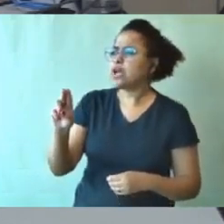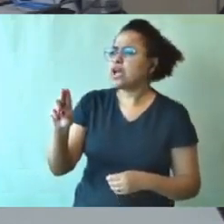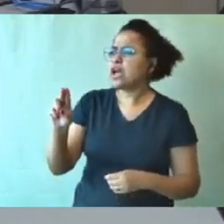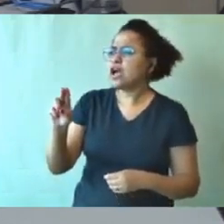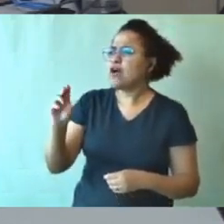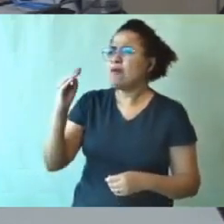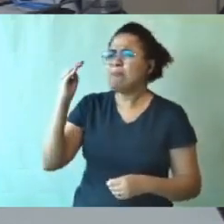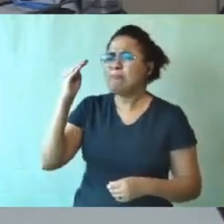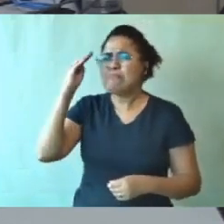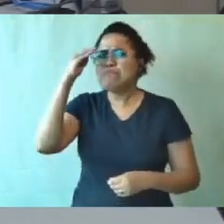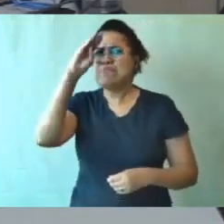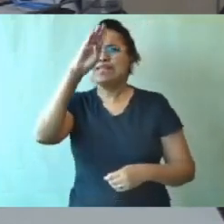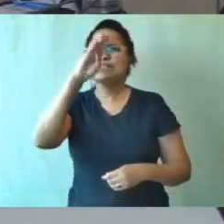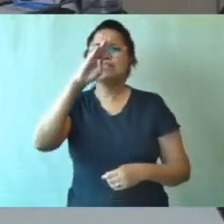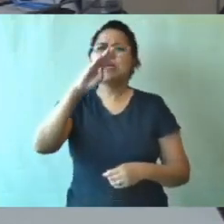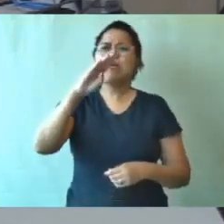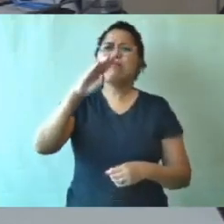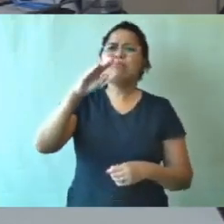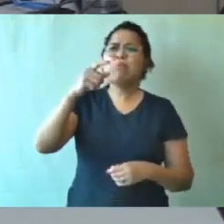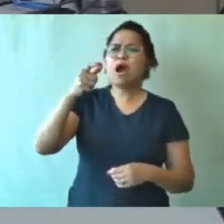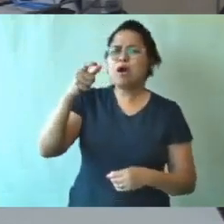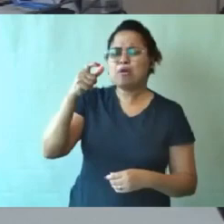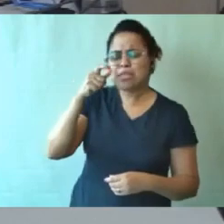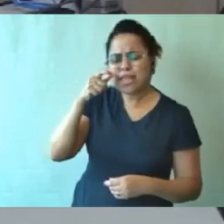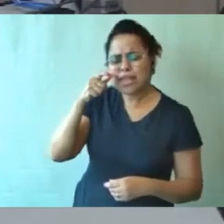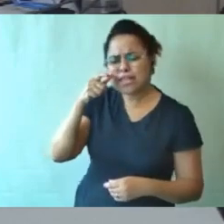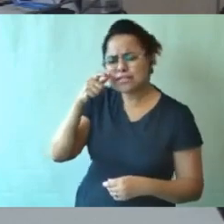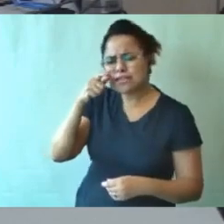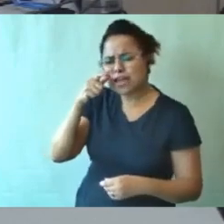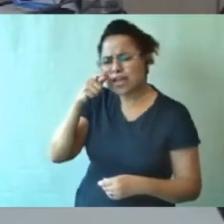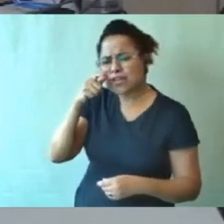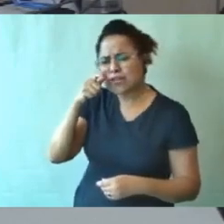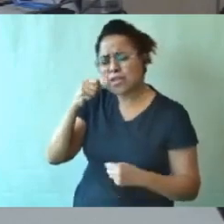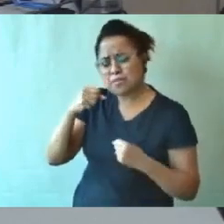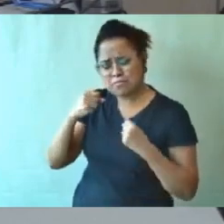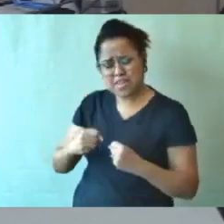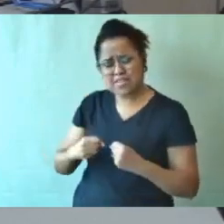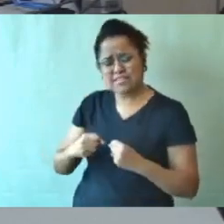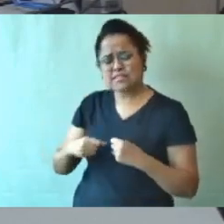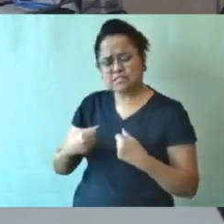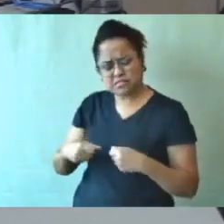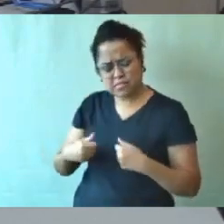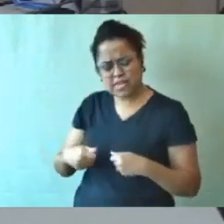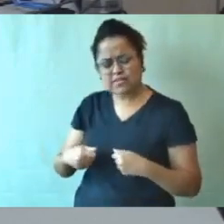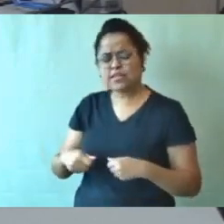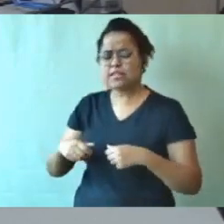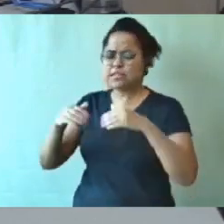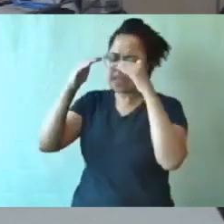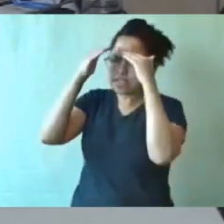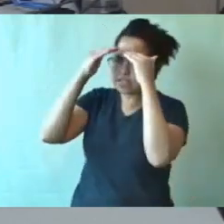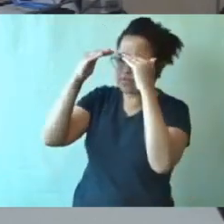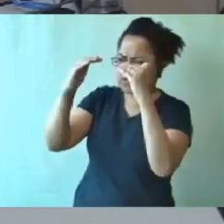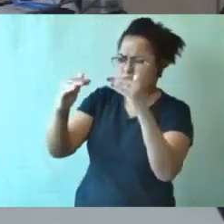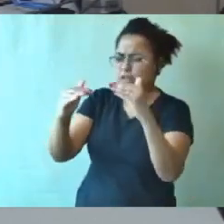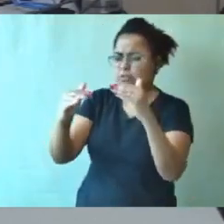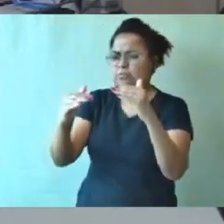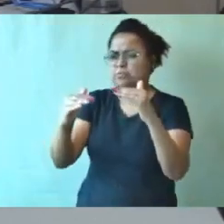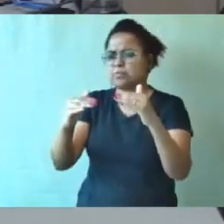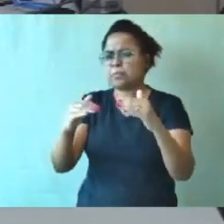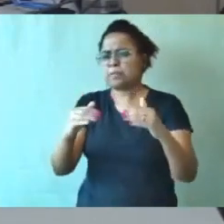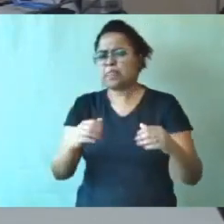principal interessado e que precisa de ser respeitado. No mercado concorrencial, mercado de